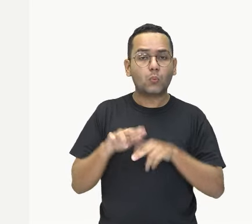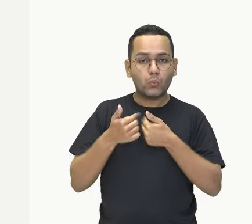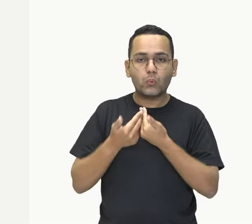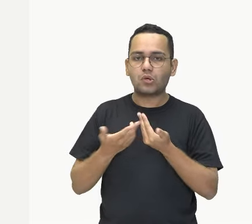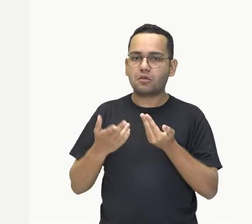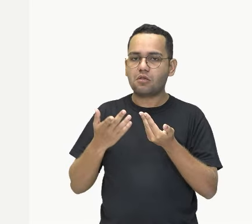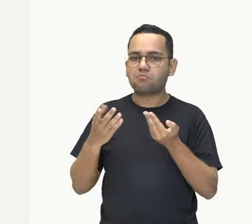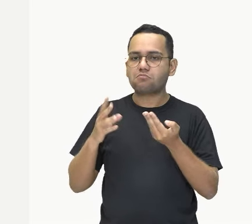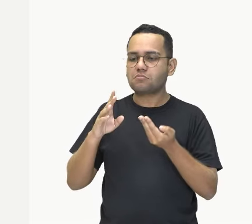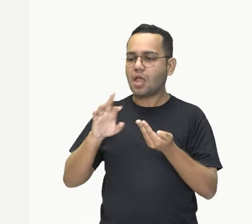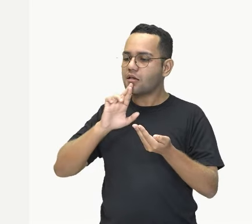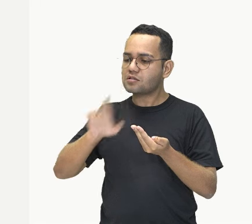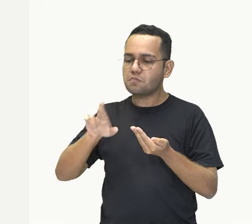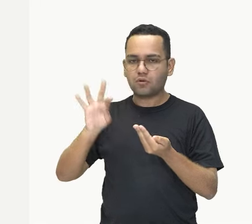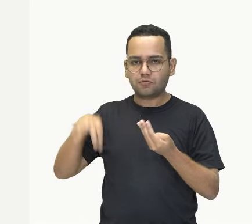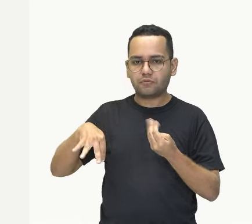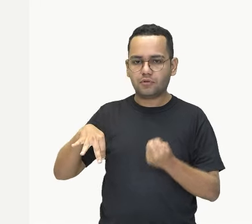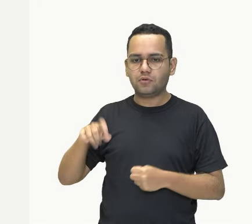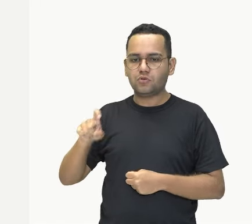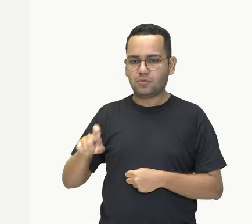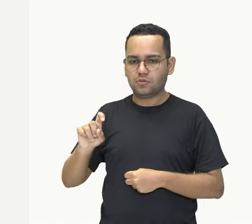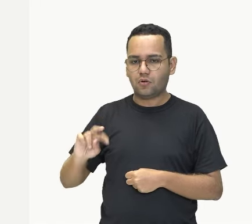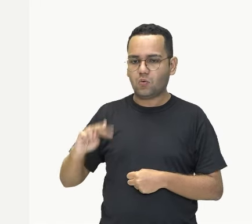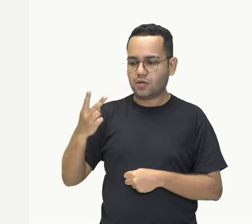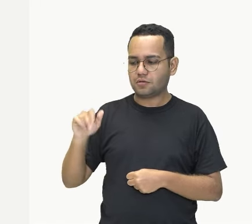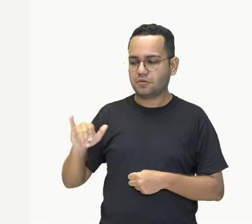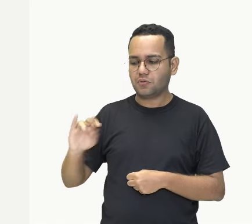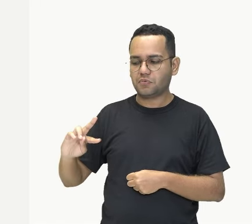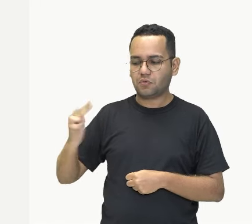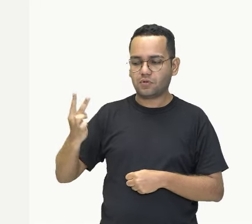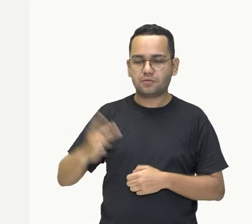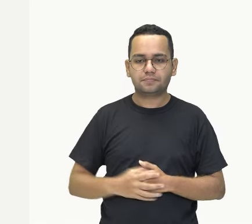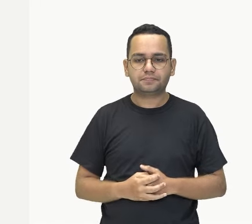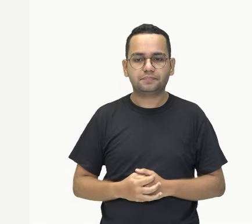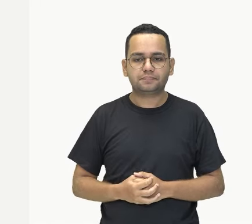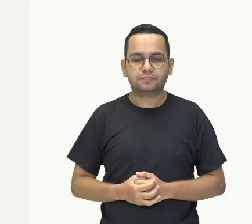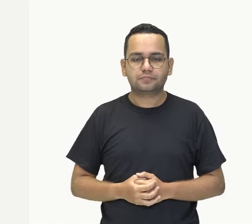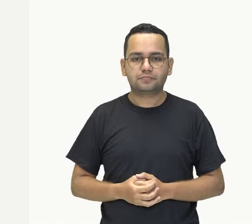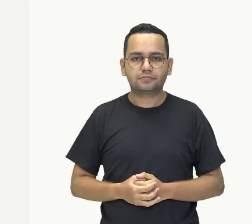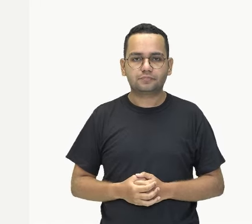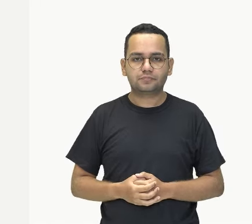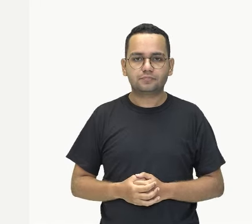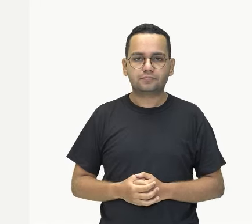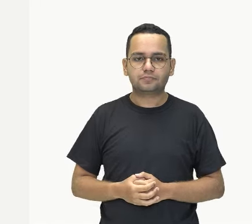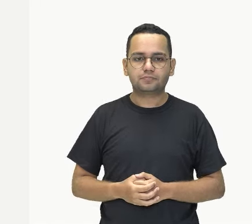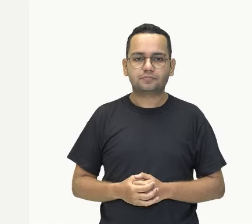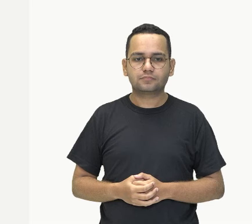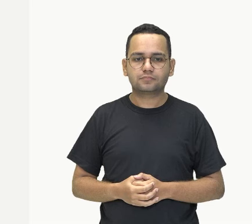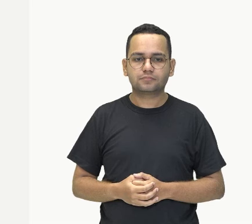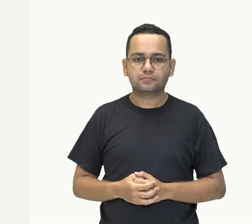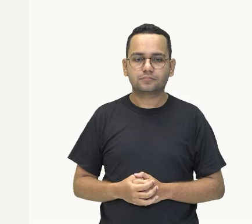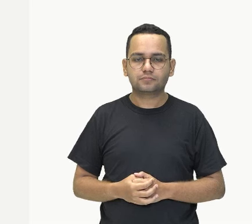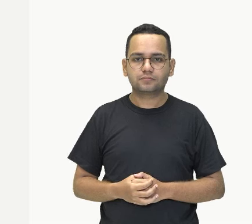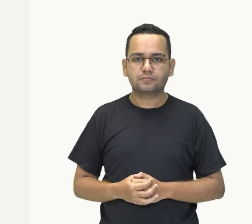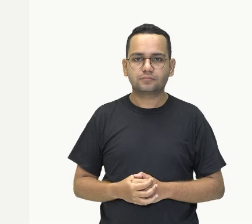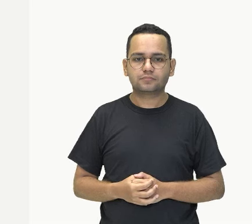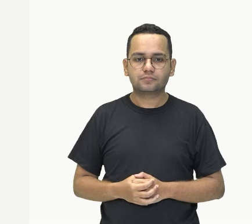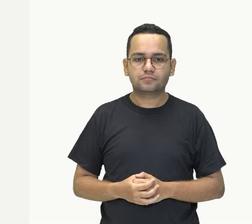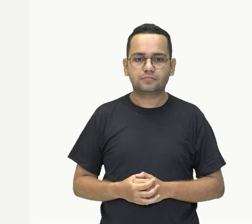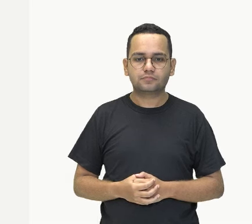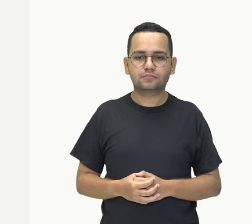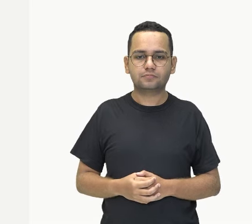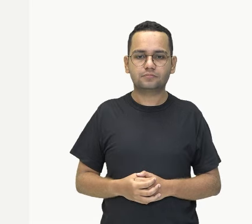só x ao quadrado e y ao quadrado. Tá ok? Então, se eu